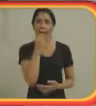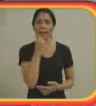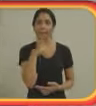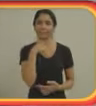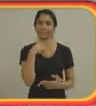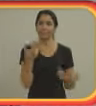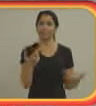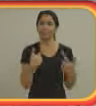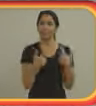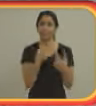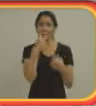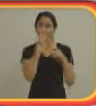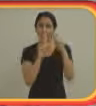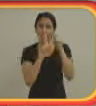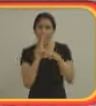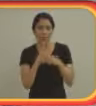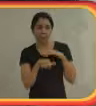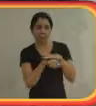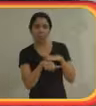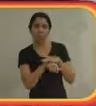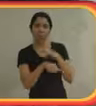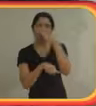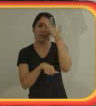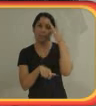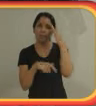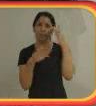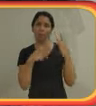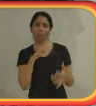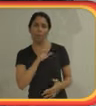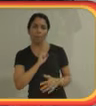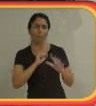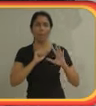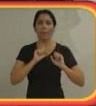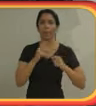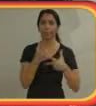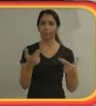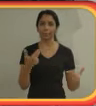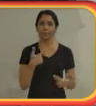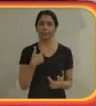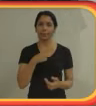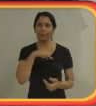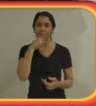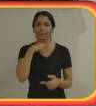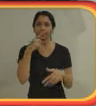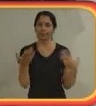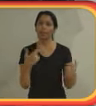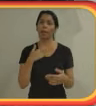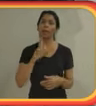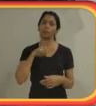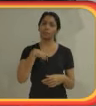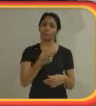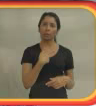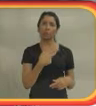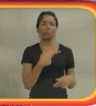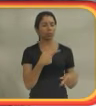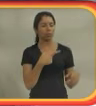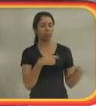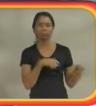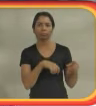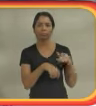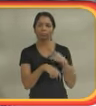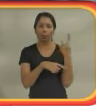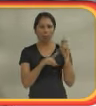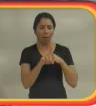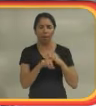não encaixar? Porque um mês você falando com a pessoa, já meu amor pra cá, meu amor pra lá, e o negócio não dá certo.